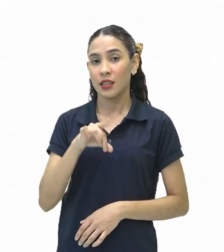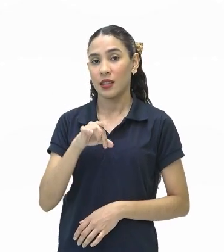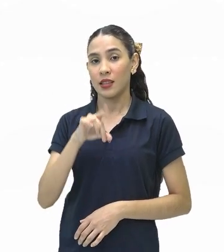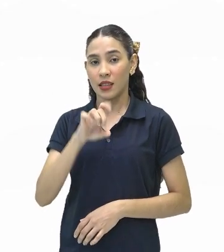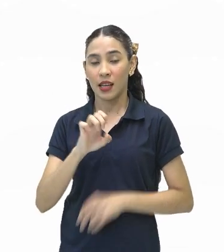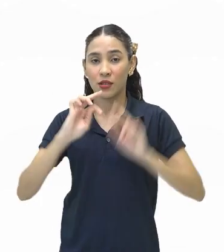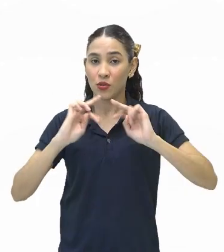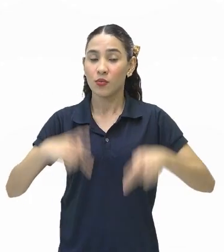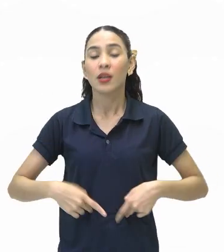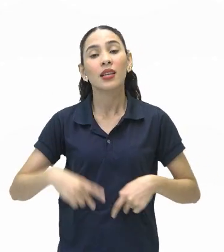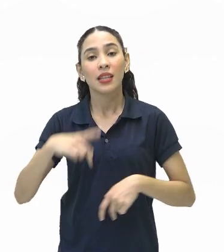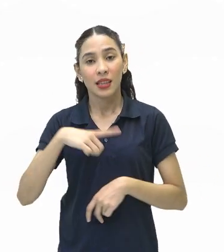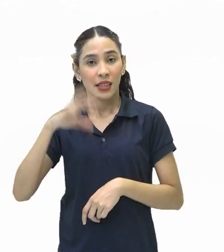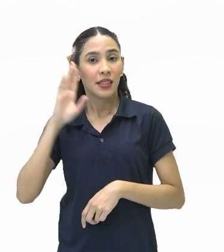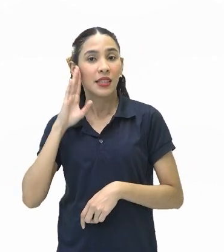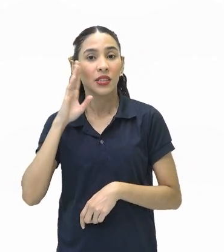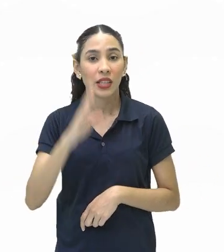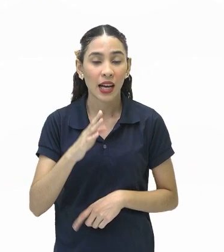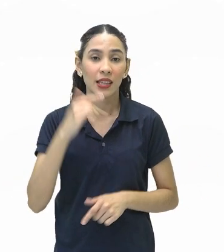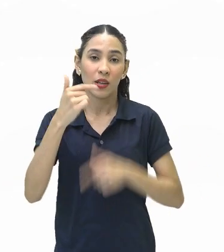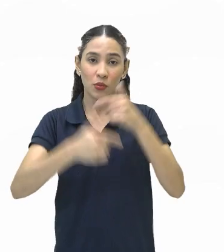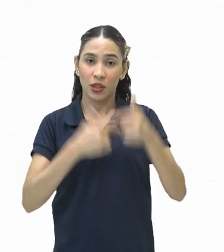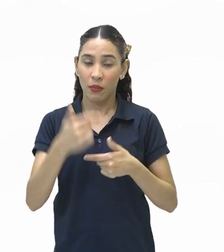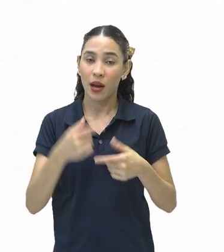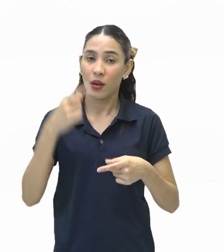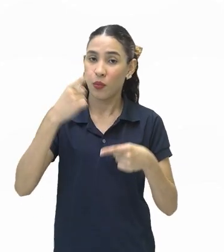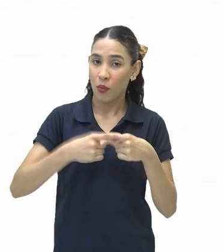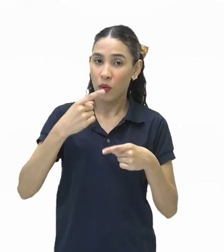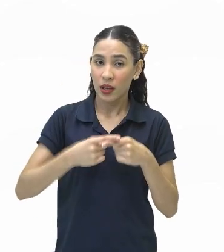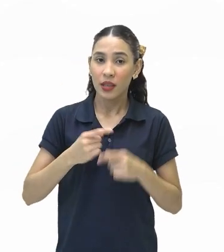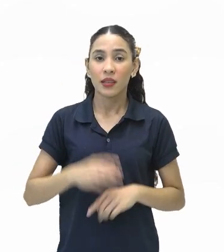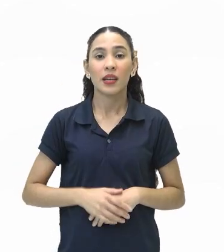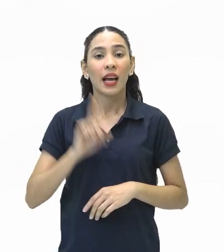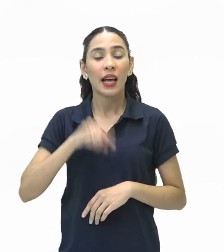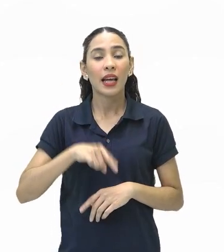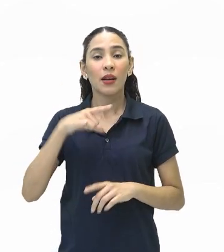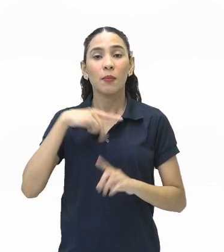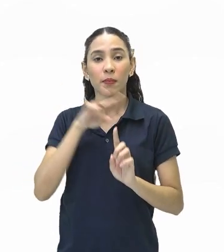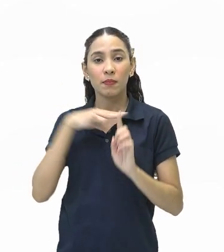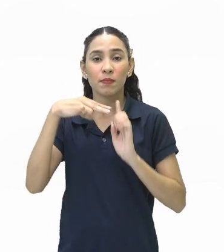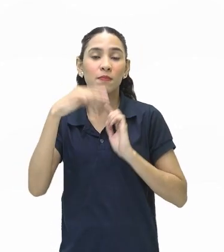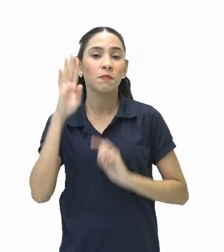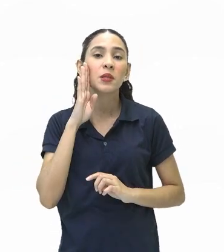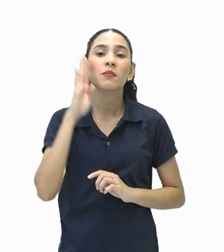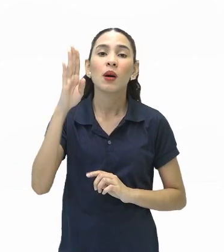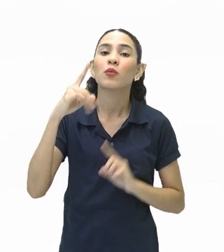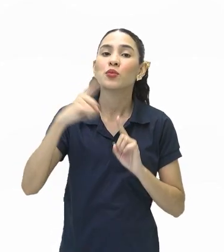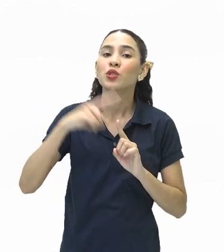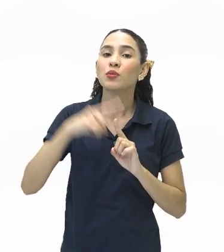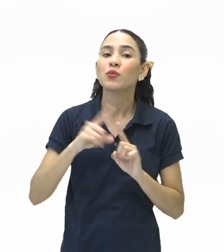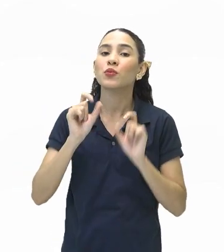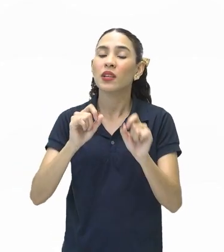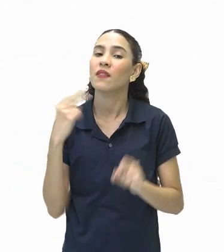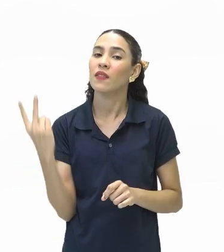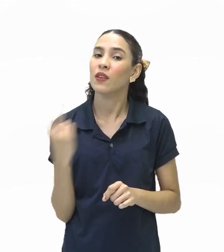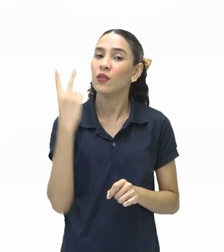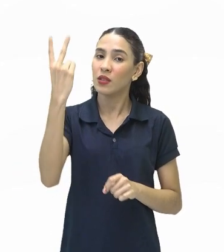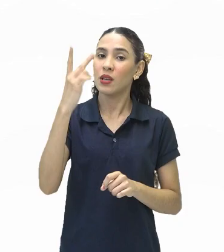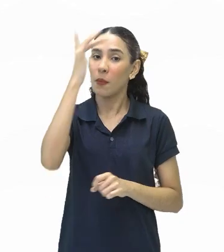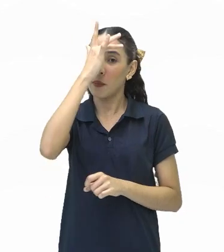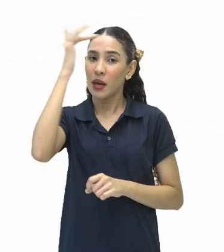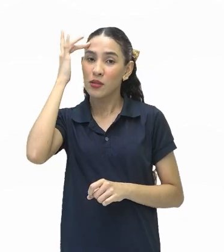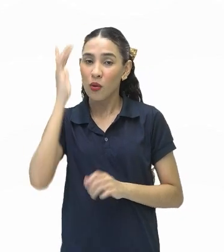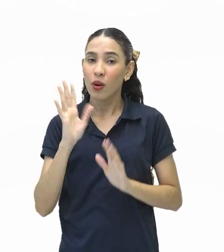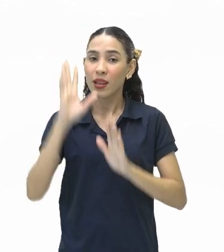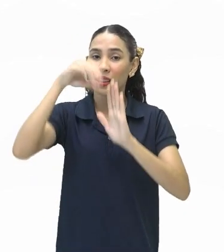ela está sim diretamente ligada ao trabalho, pois ela é vista como a principal forma de valorização do indivíduo